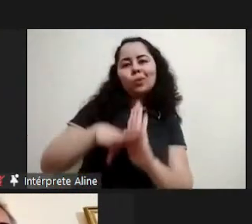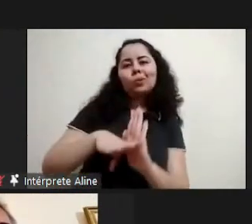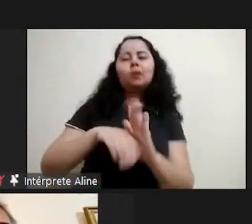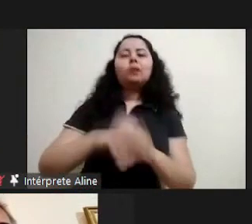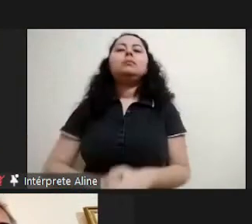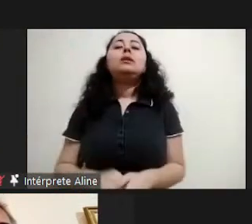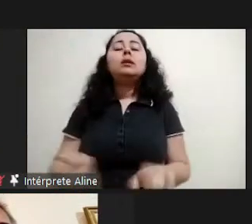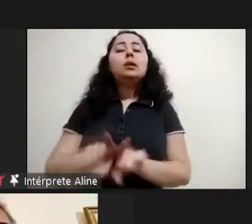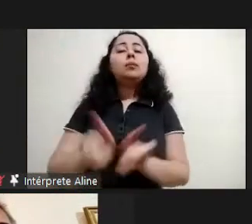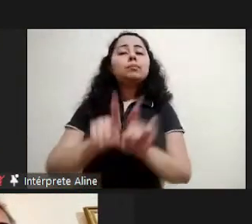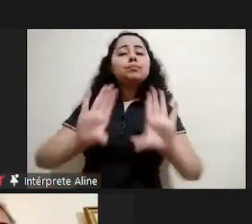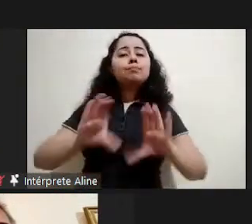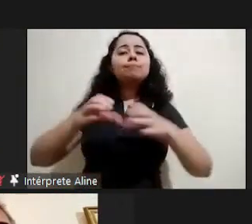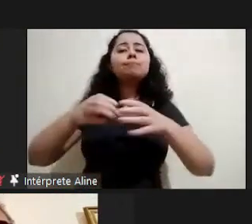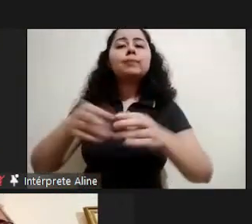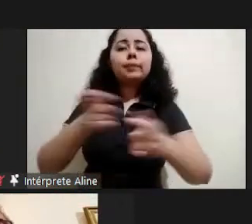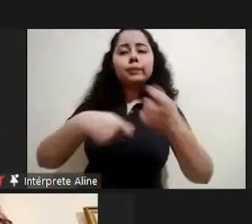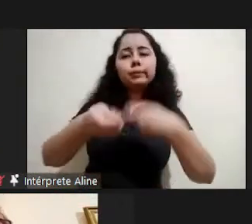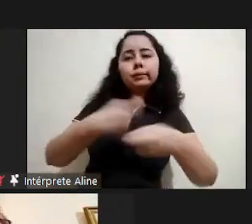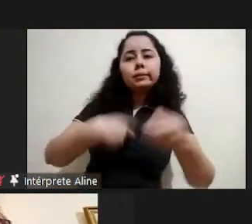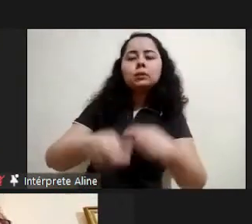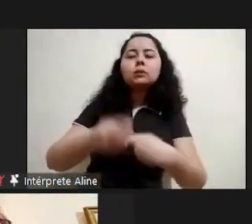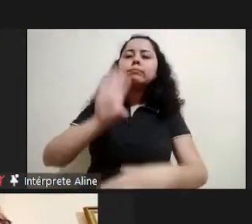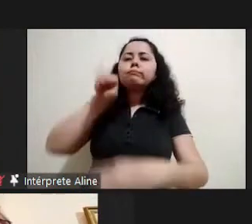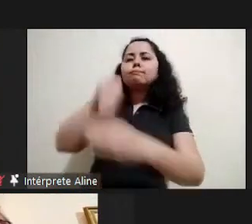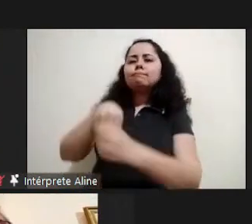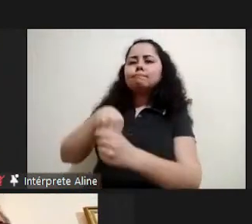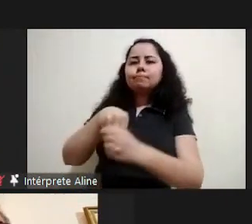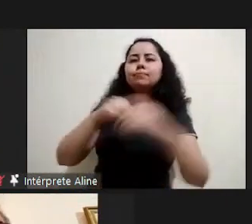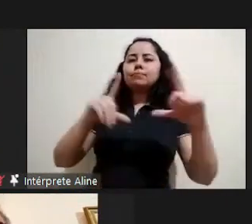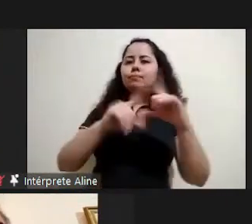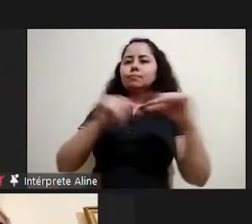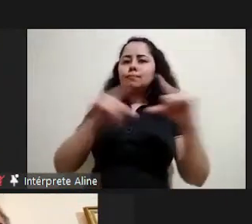comissões administrativas internas no âmbito da UFJF,